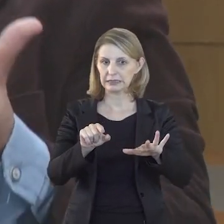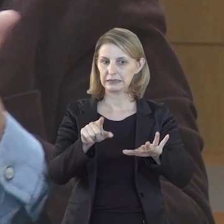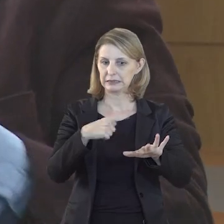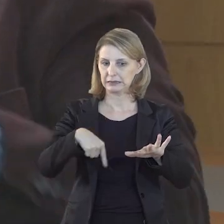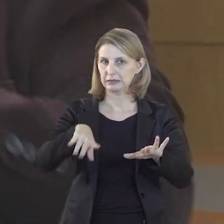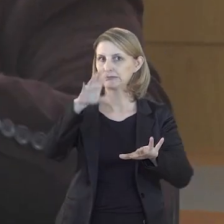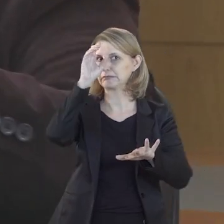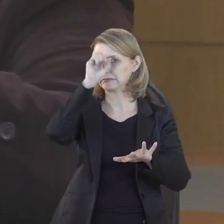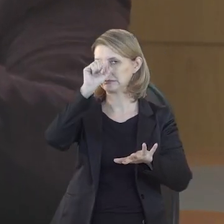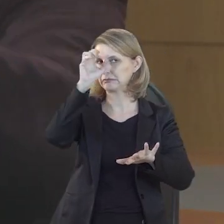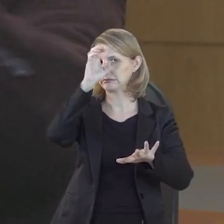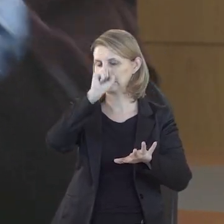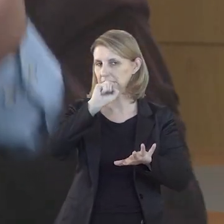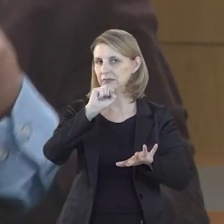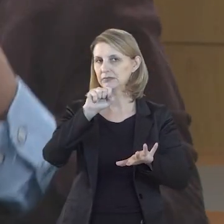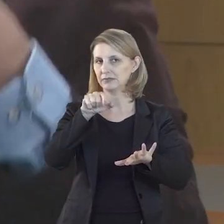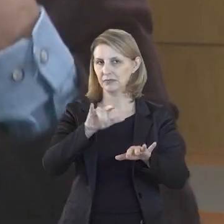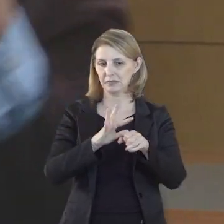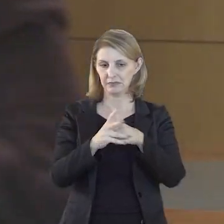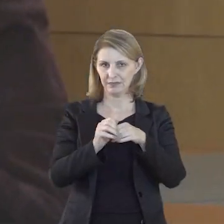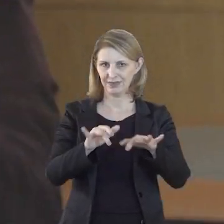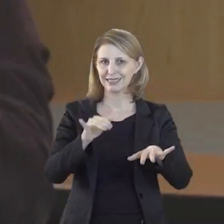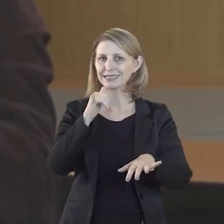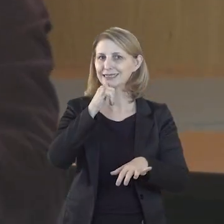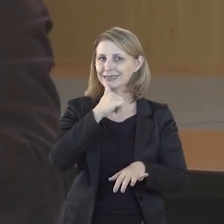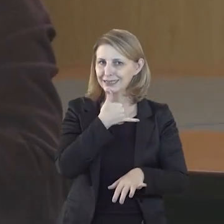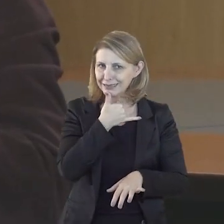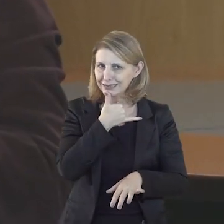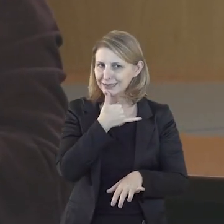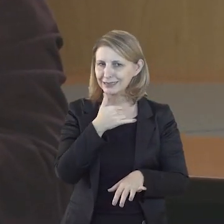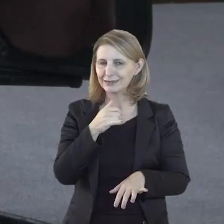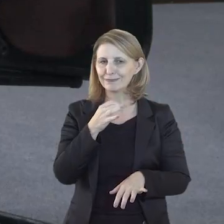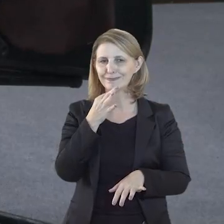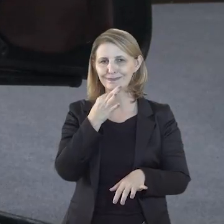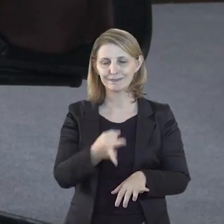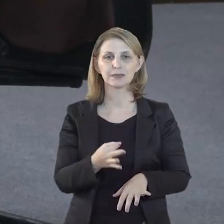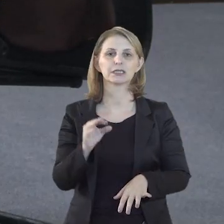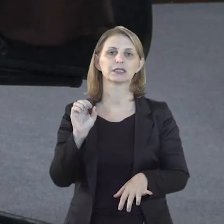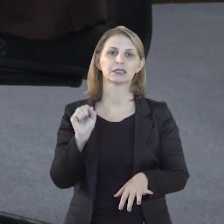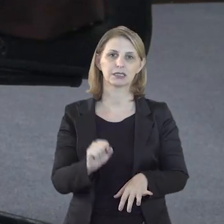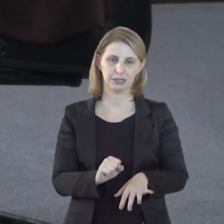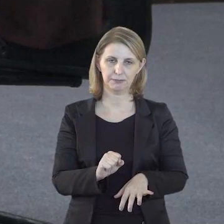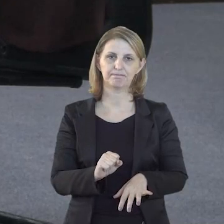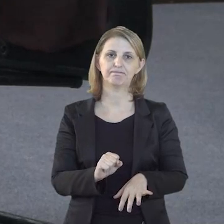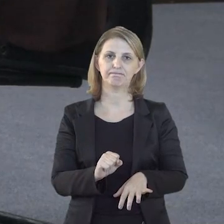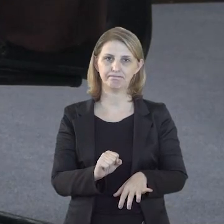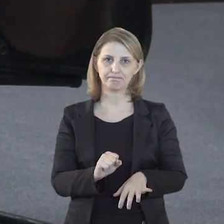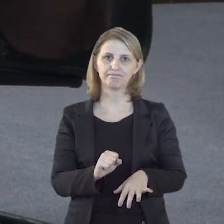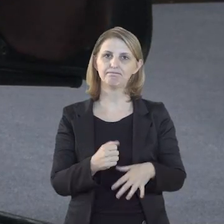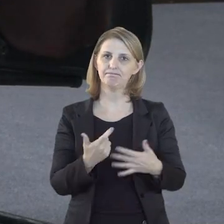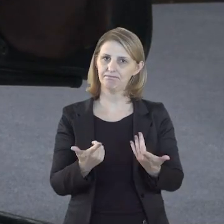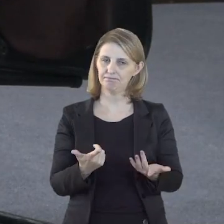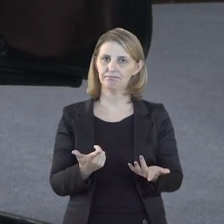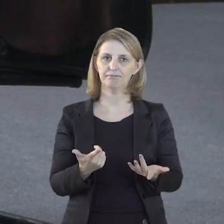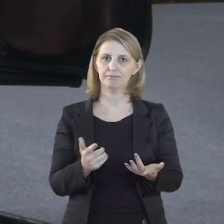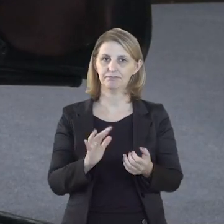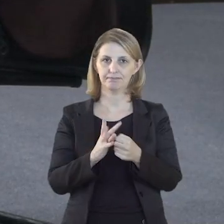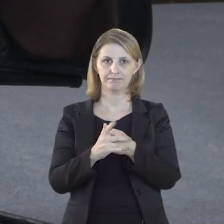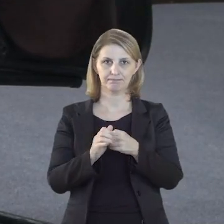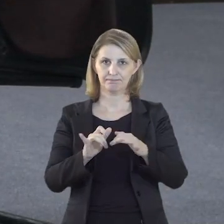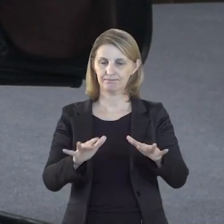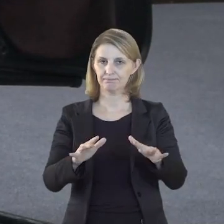Eu quero dizer o seguinte, a pandemia tem nos ensinado muita coisa. Sim, ela é terrível de alguma forma? Sim,